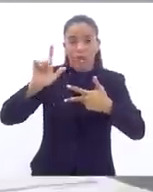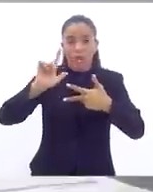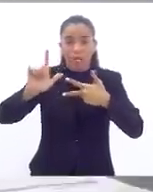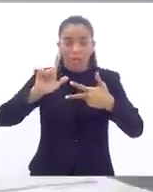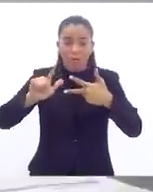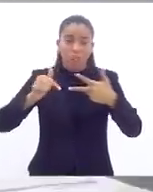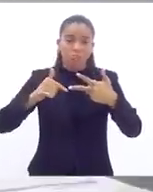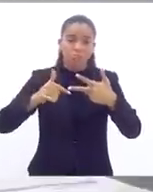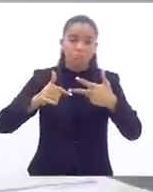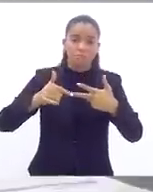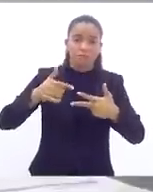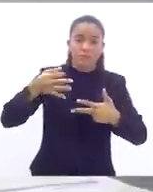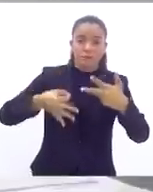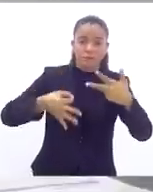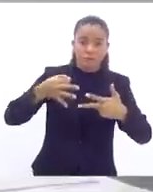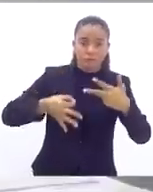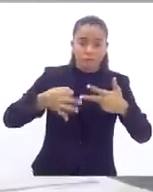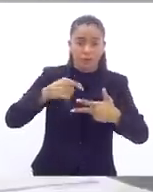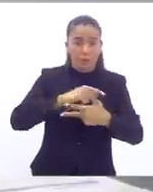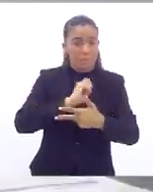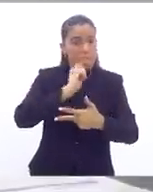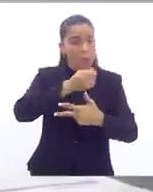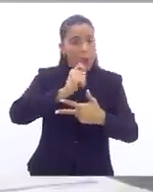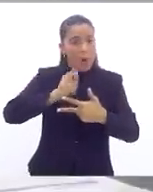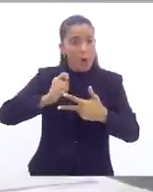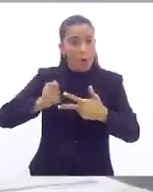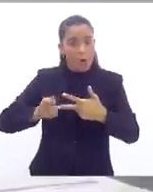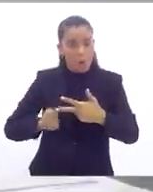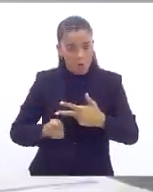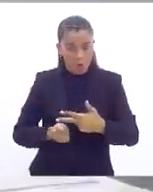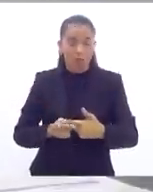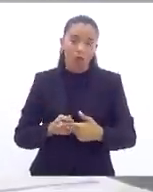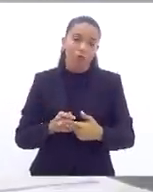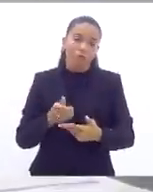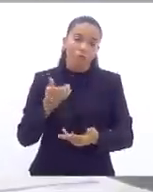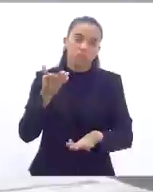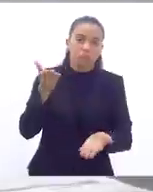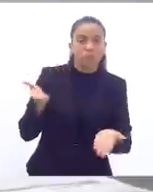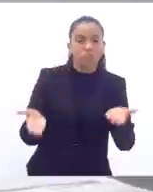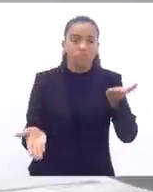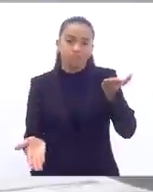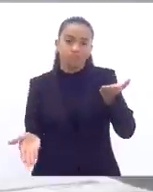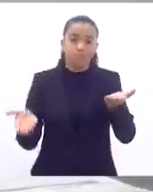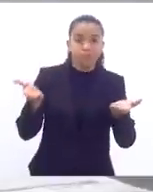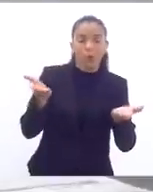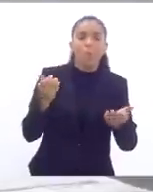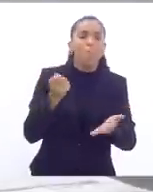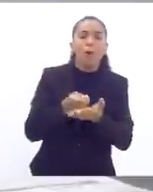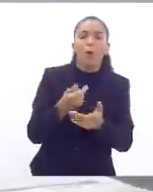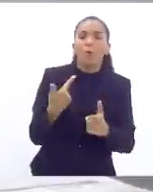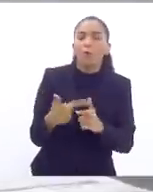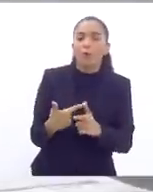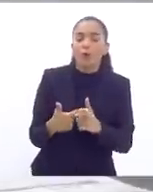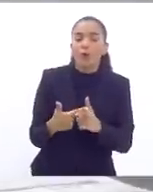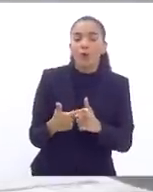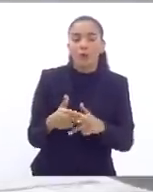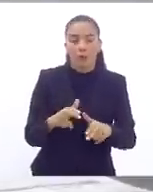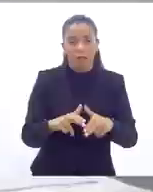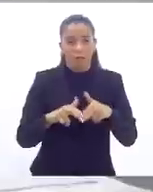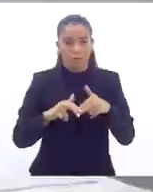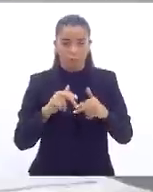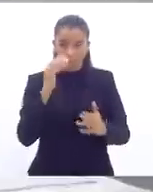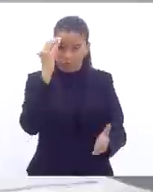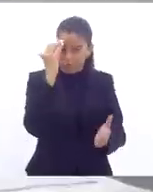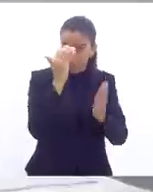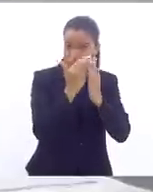relativa a perda salarial de 2022 e pagou por quê cumpriu